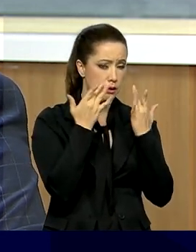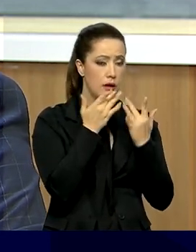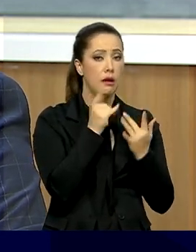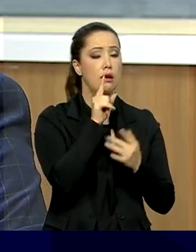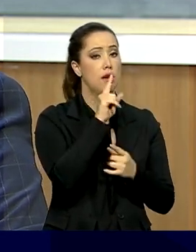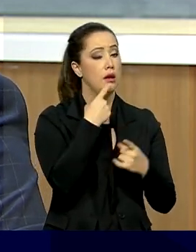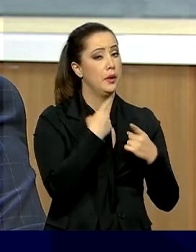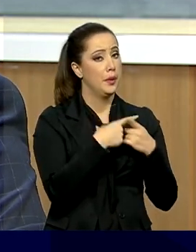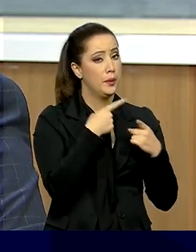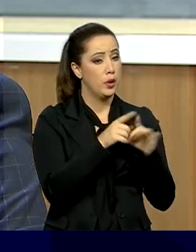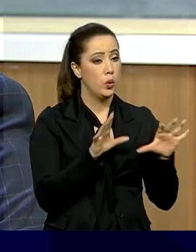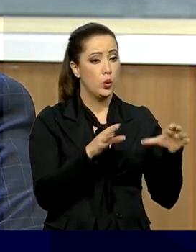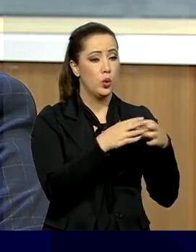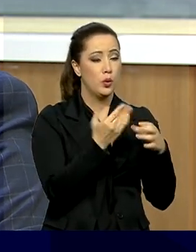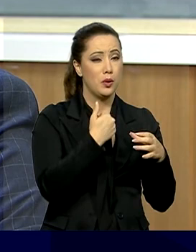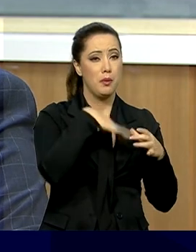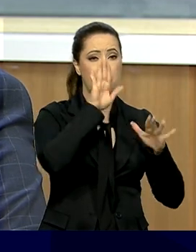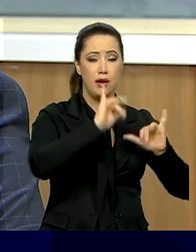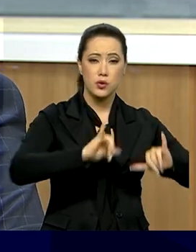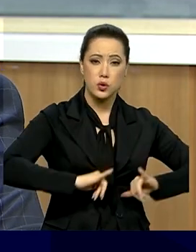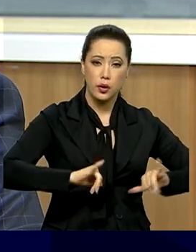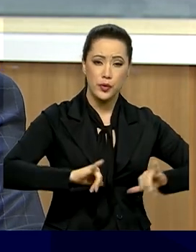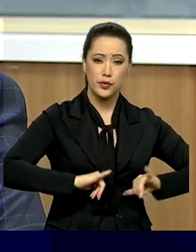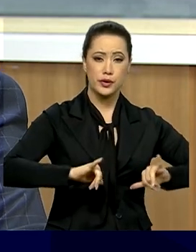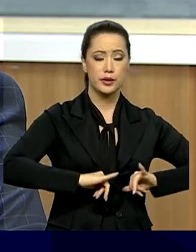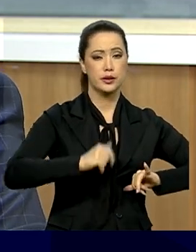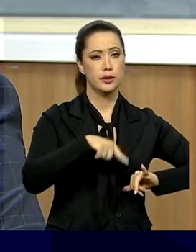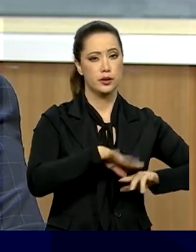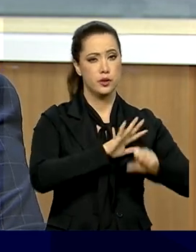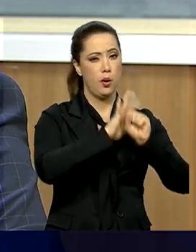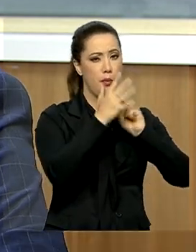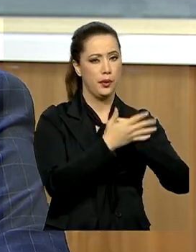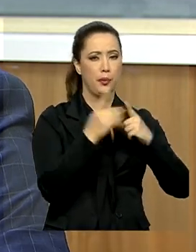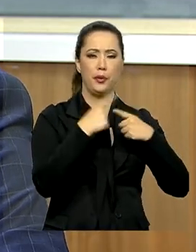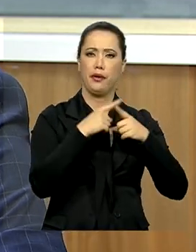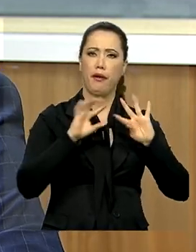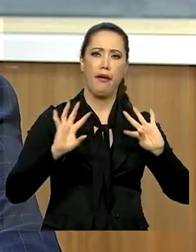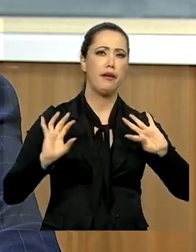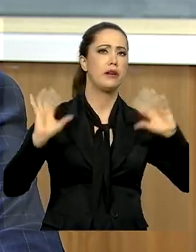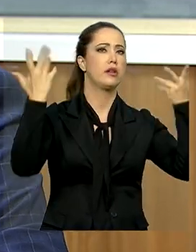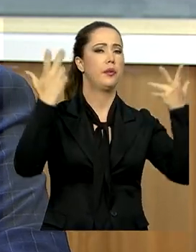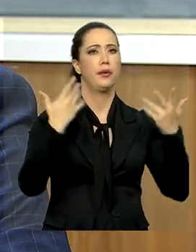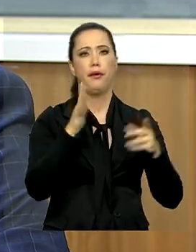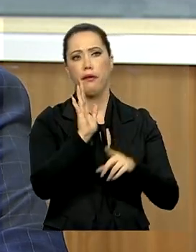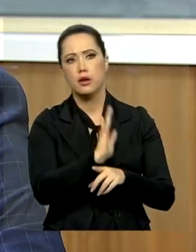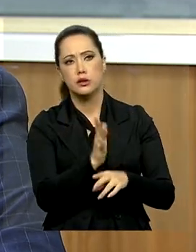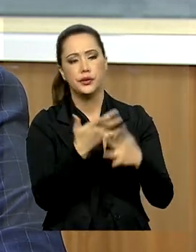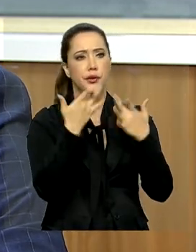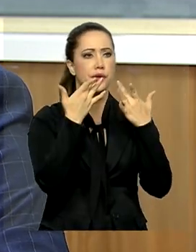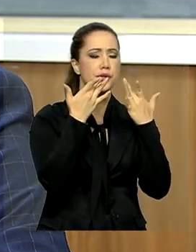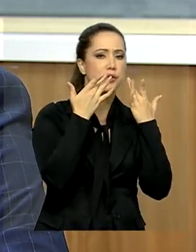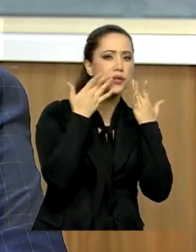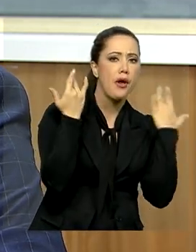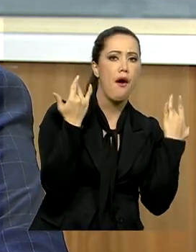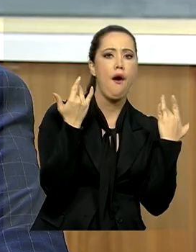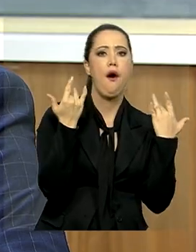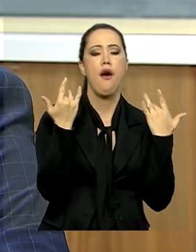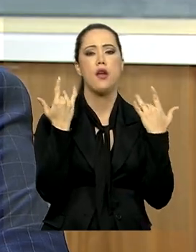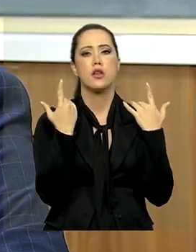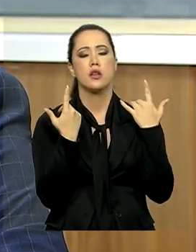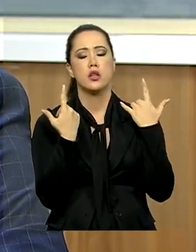ver são Talvez o setor mais atingido pela pandemia todo o evento todo o show Teatro